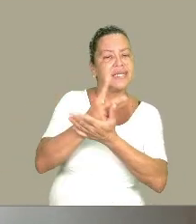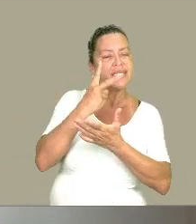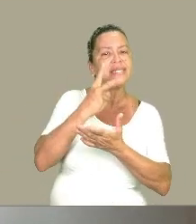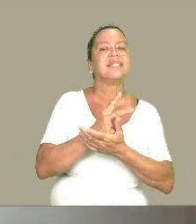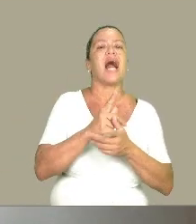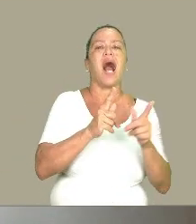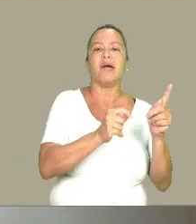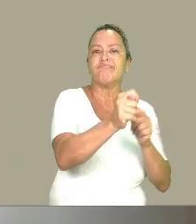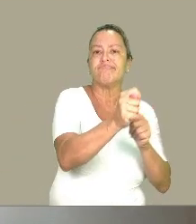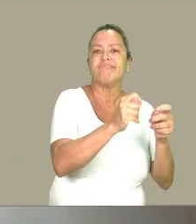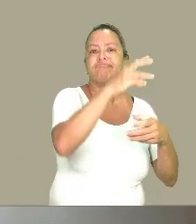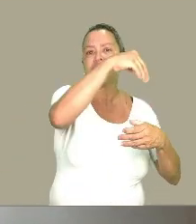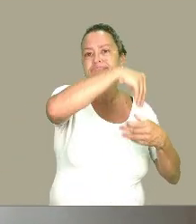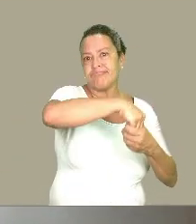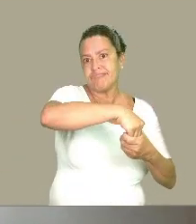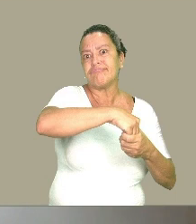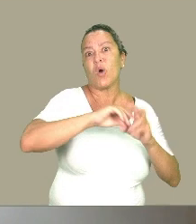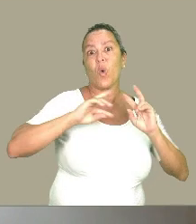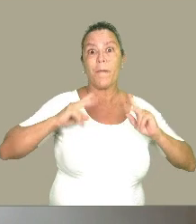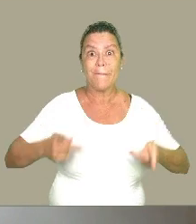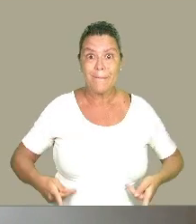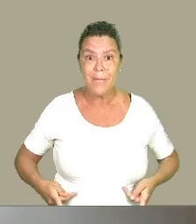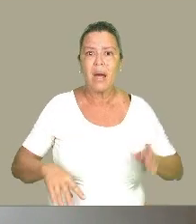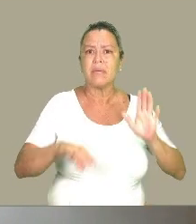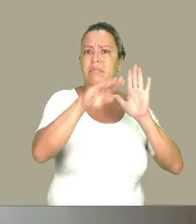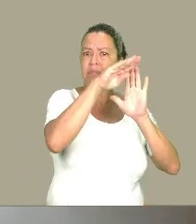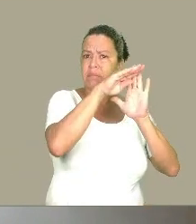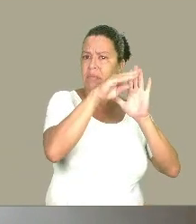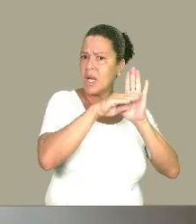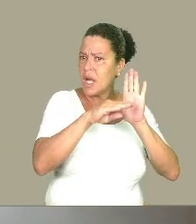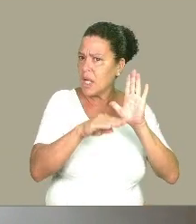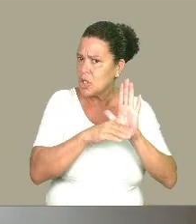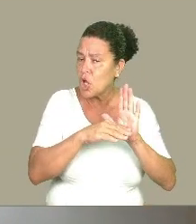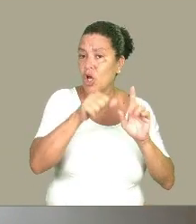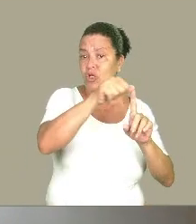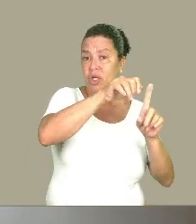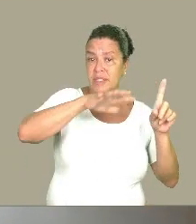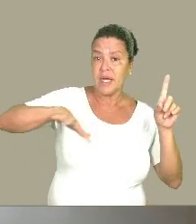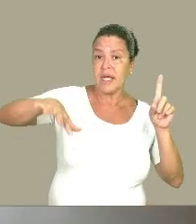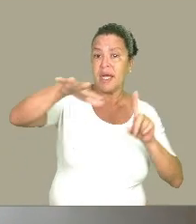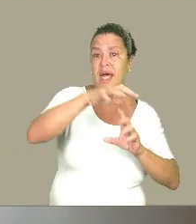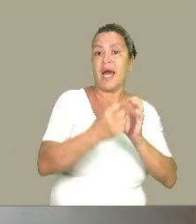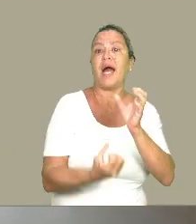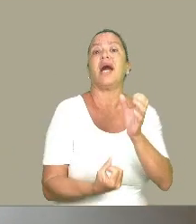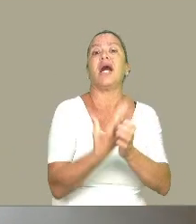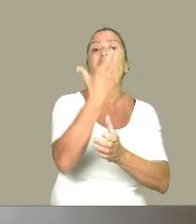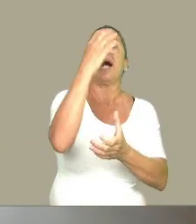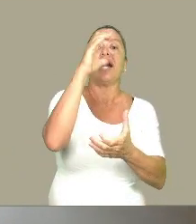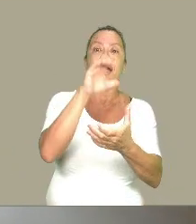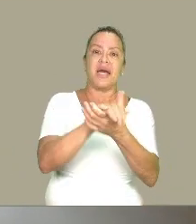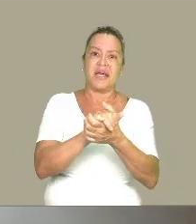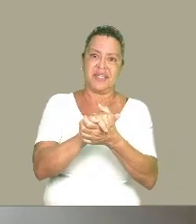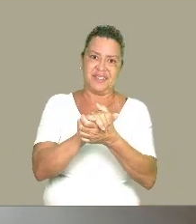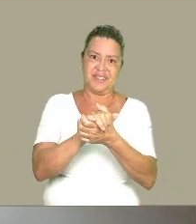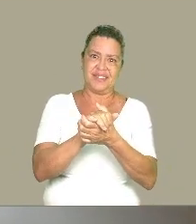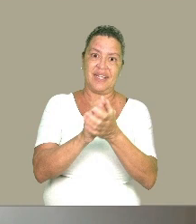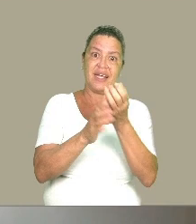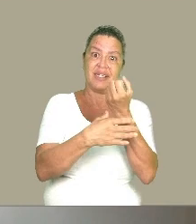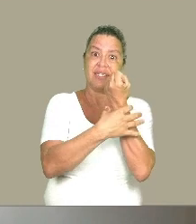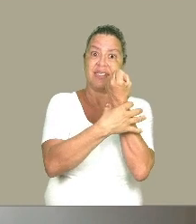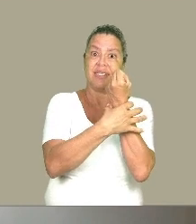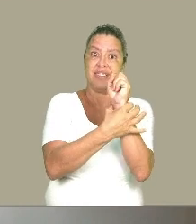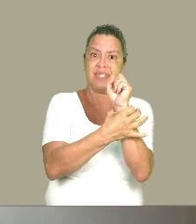espécie dentro de certas normas, surgiu na sociedade o casamento, instituição que assegura e